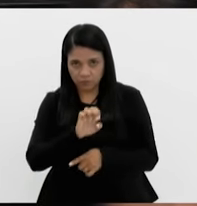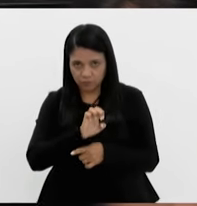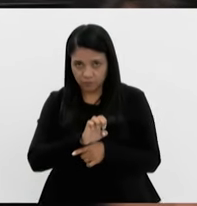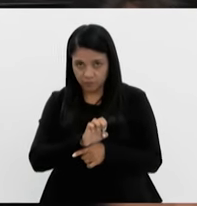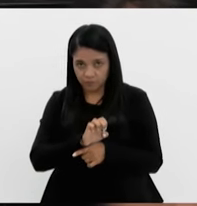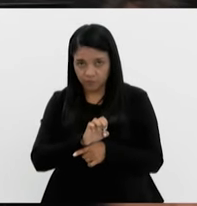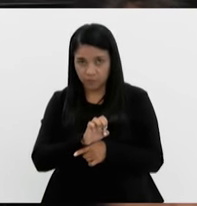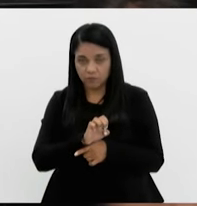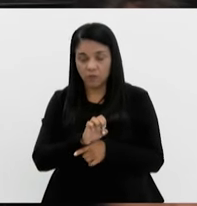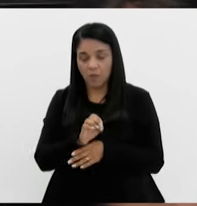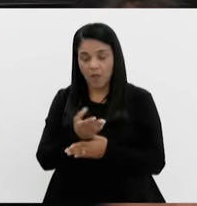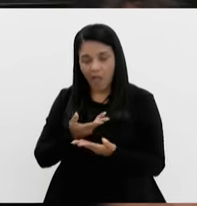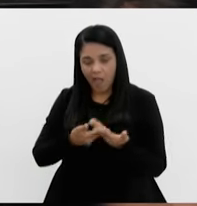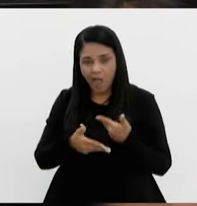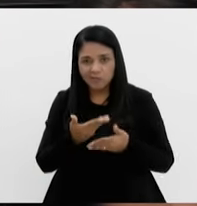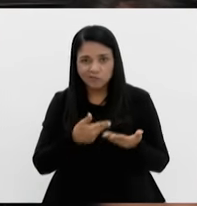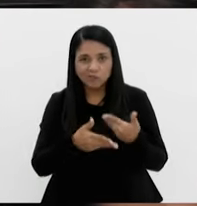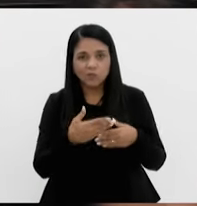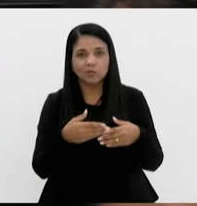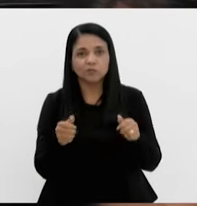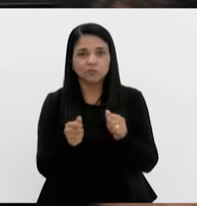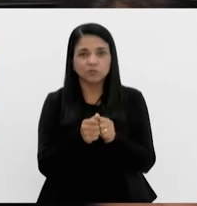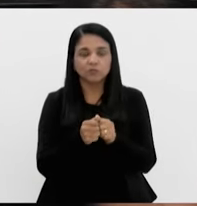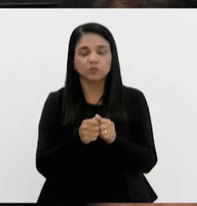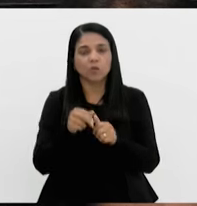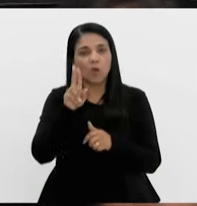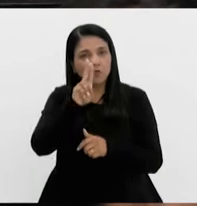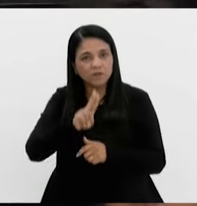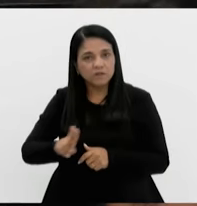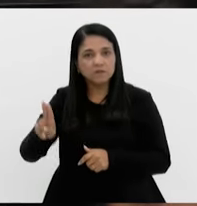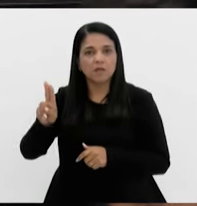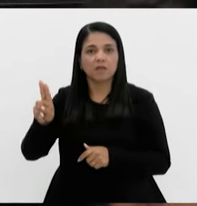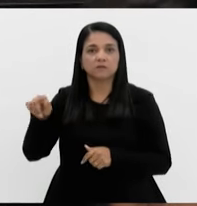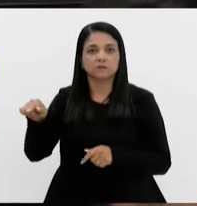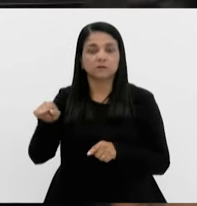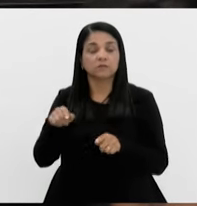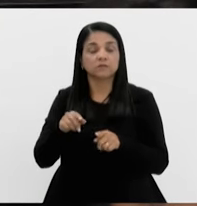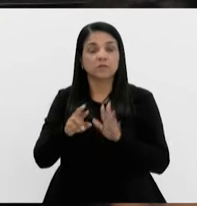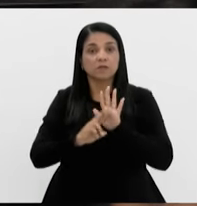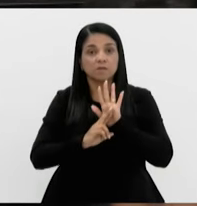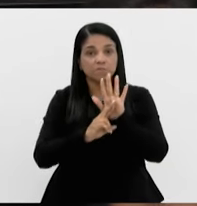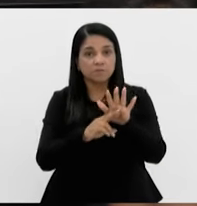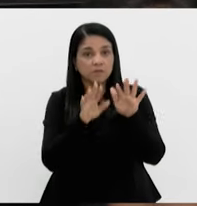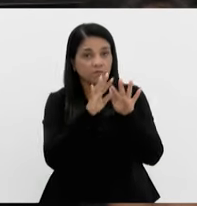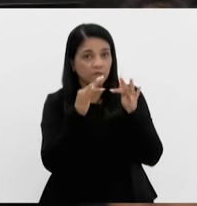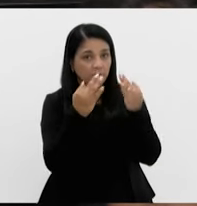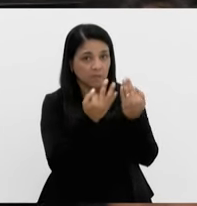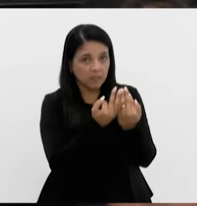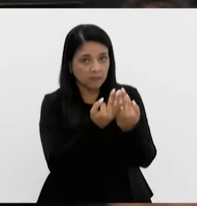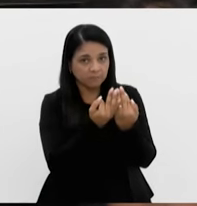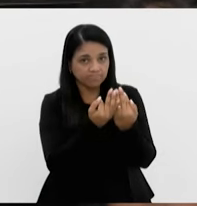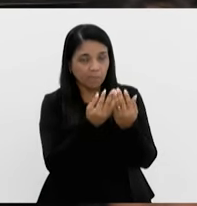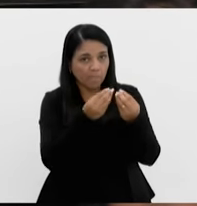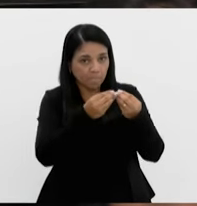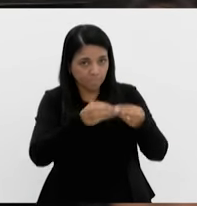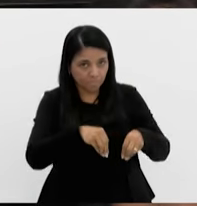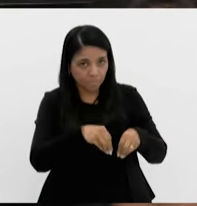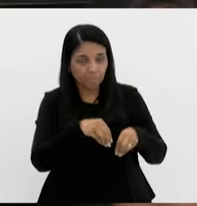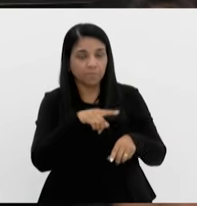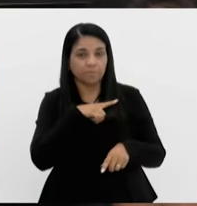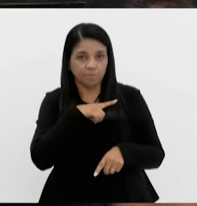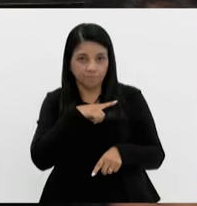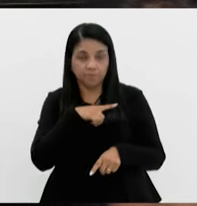estamos articulando a própria Universidade representantes das famílias ating e estamos